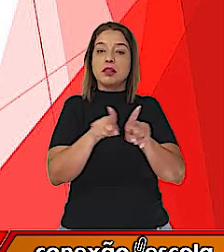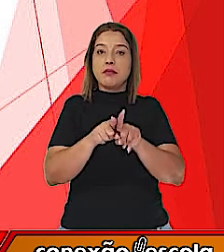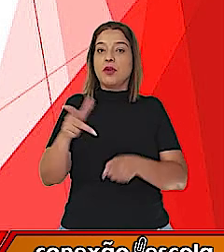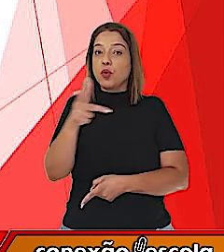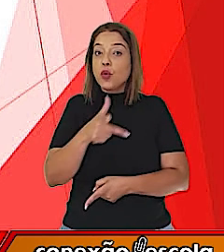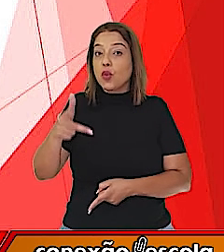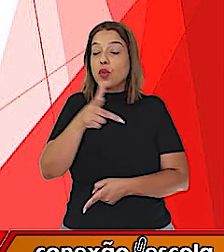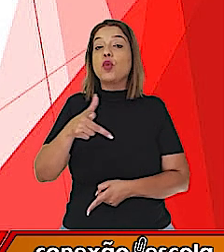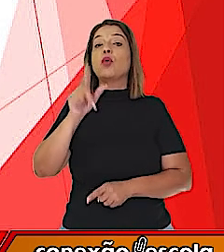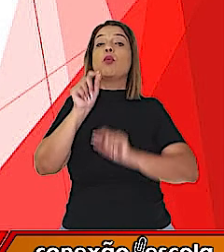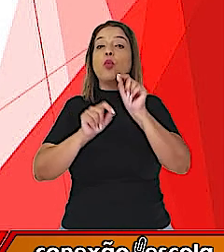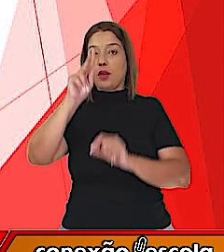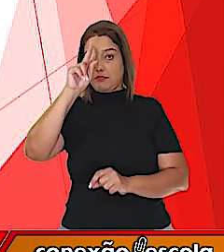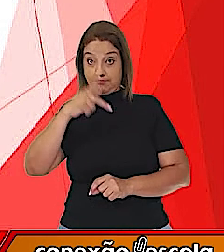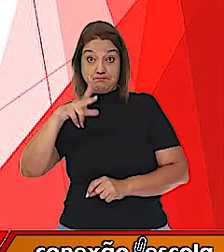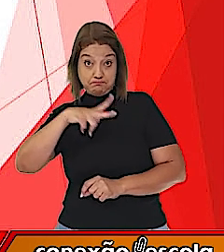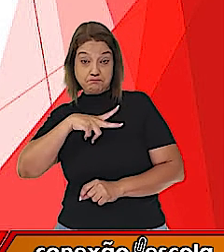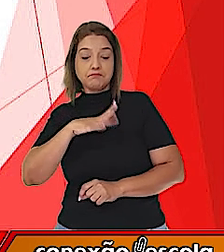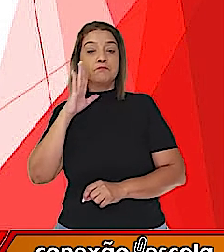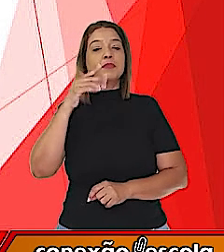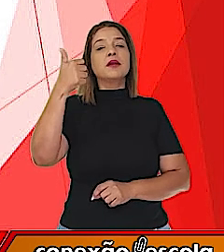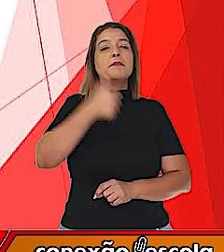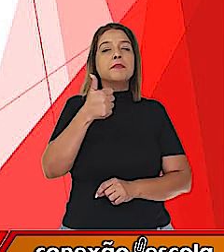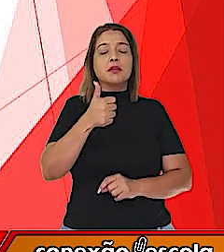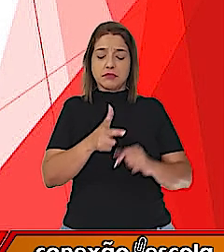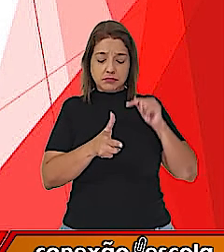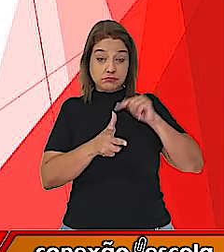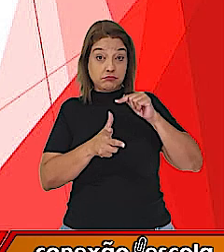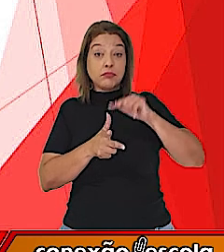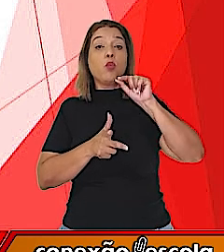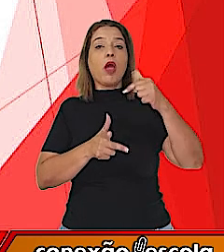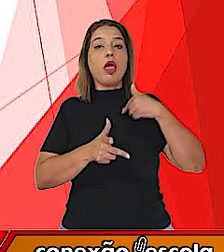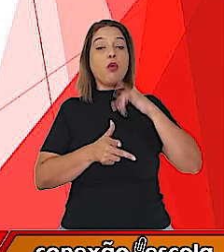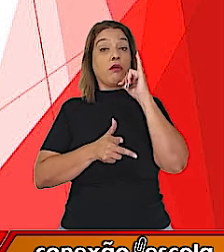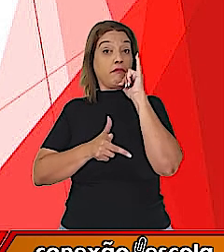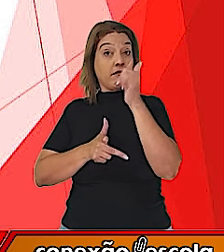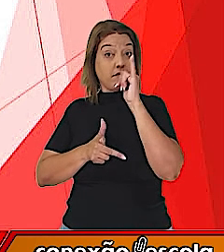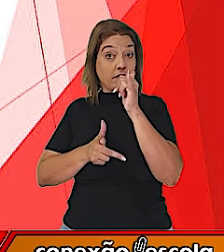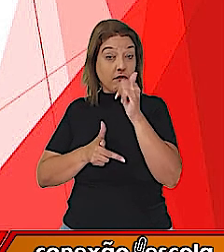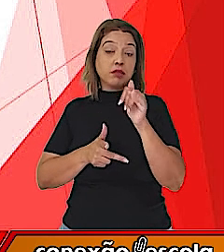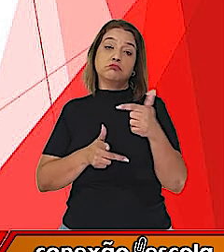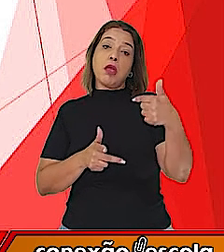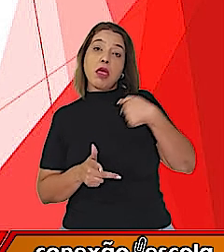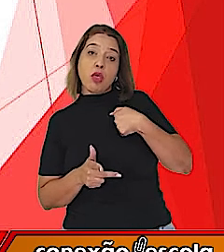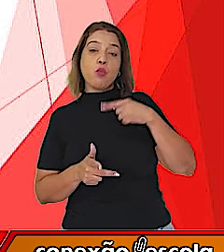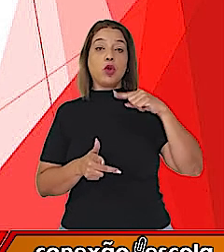pessoais. Na primeira pessoa temos aquele que fala, que pode ser